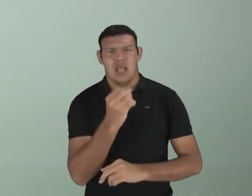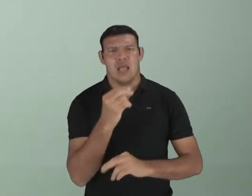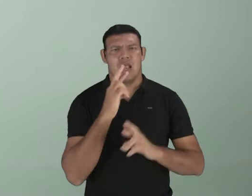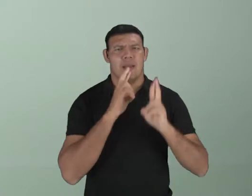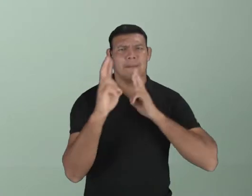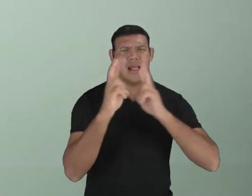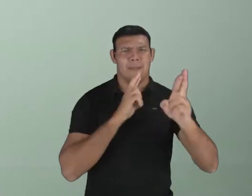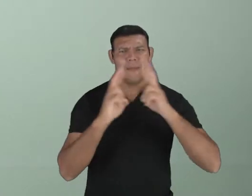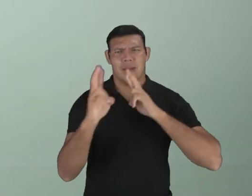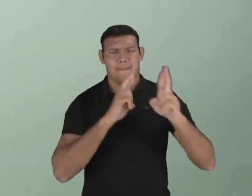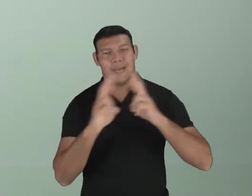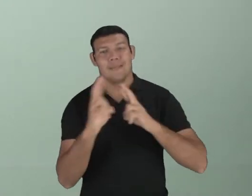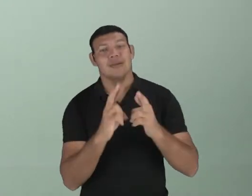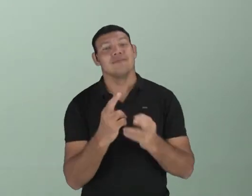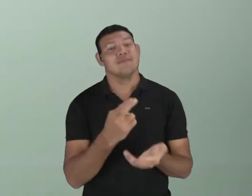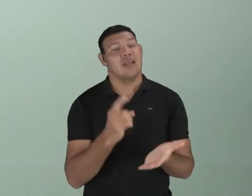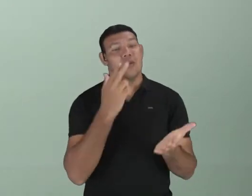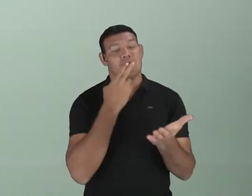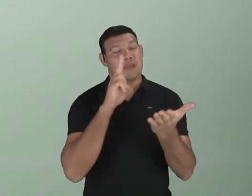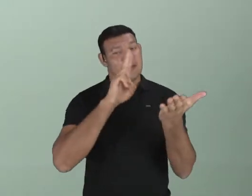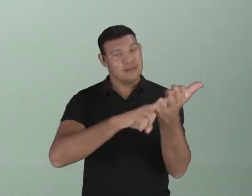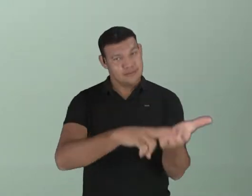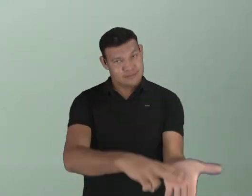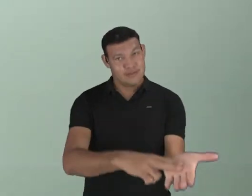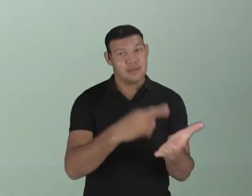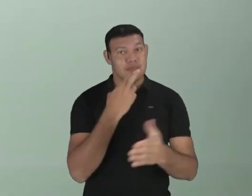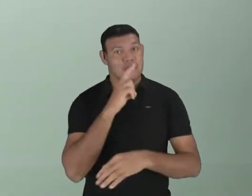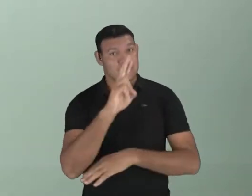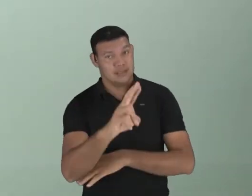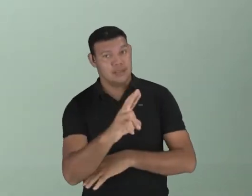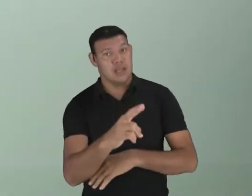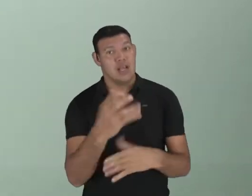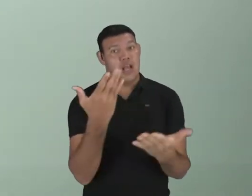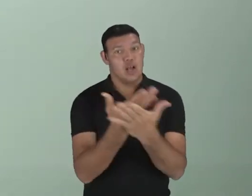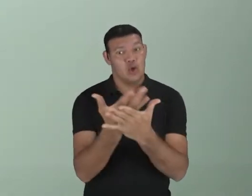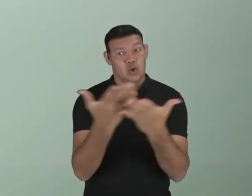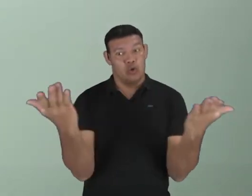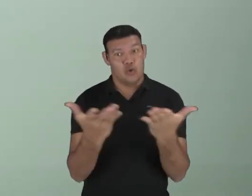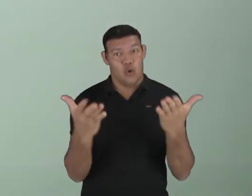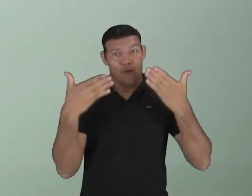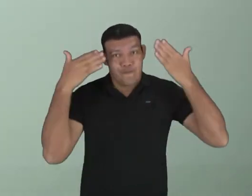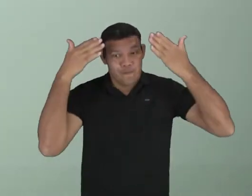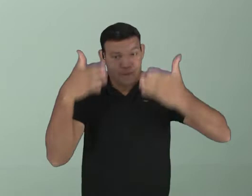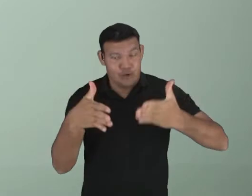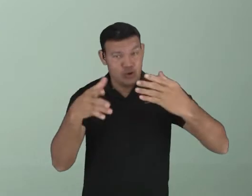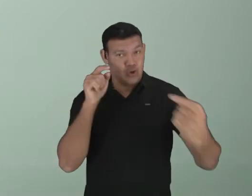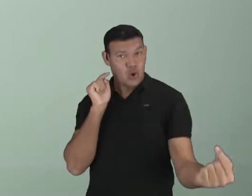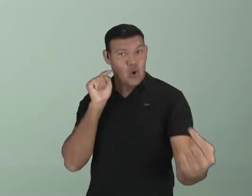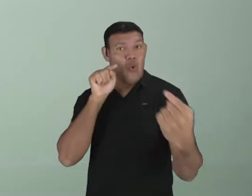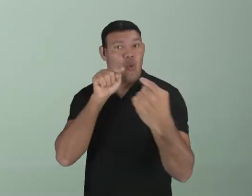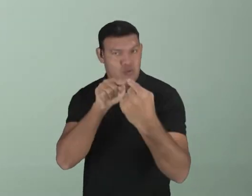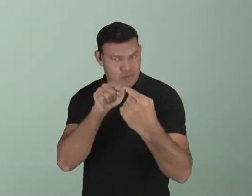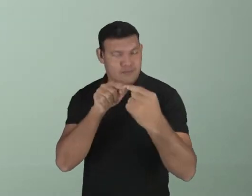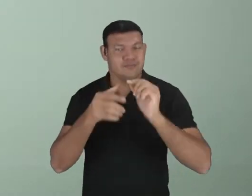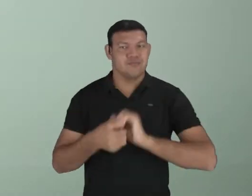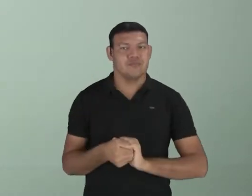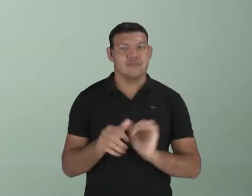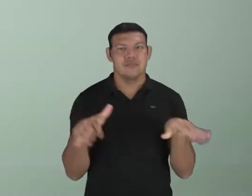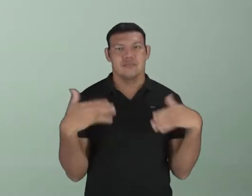eu tenho uma carta de reclamação. Na aula de hoje, nós iremos focar num objetivo. Por